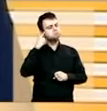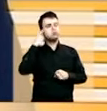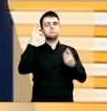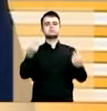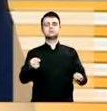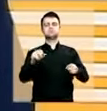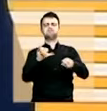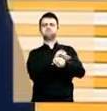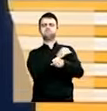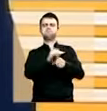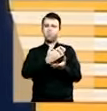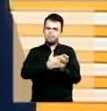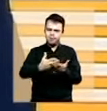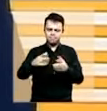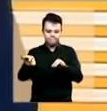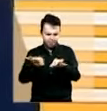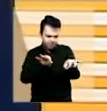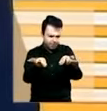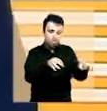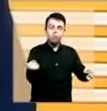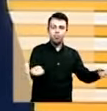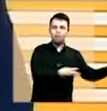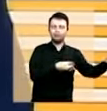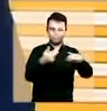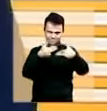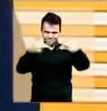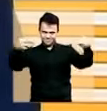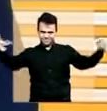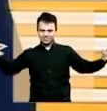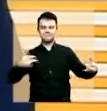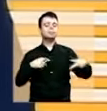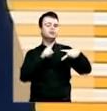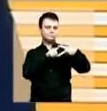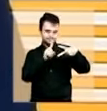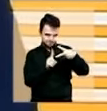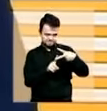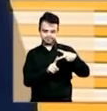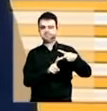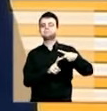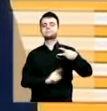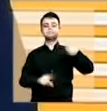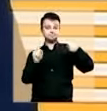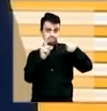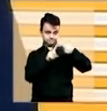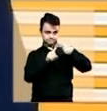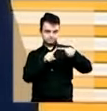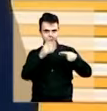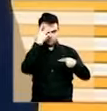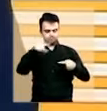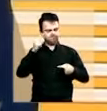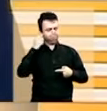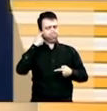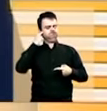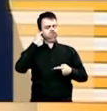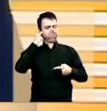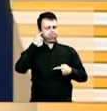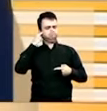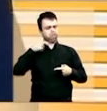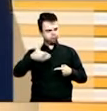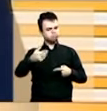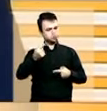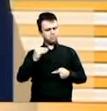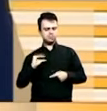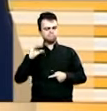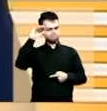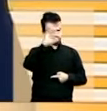essas novidades, esses novos procedimentos, de 2 maneiras. Primeiro, quando ela se torna consciente e ela fala, eu